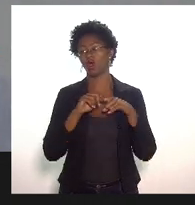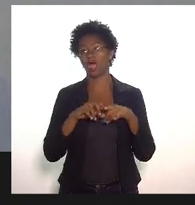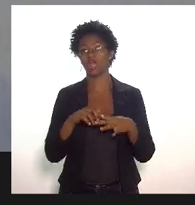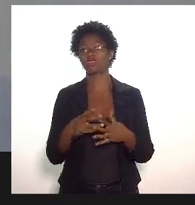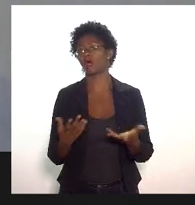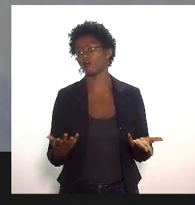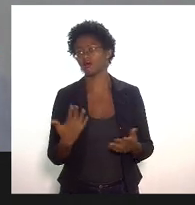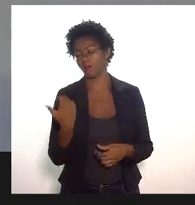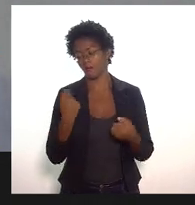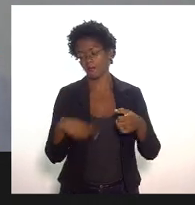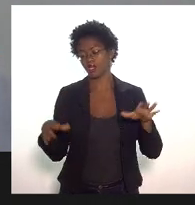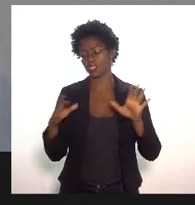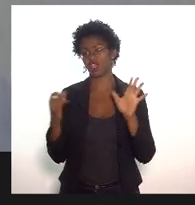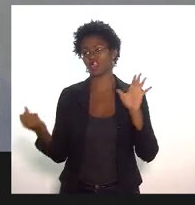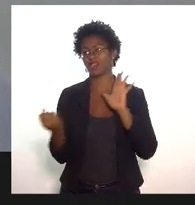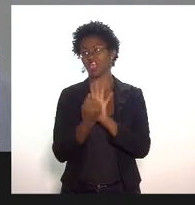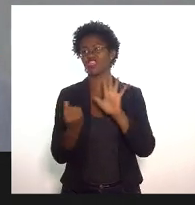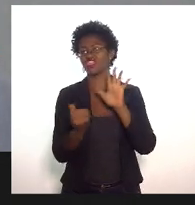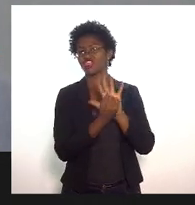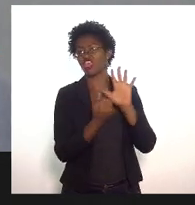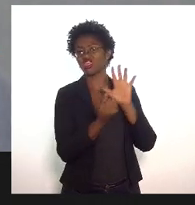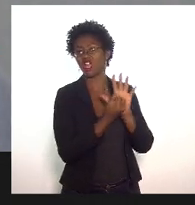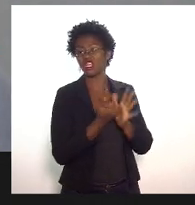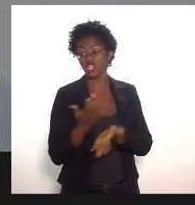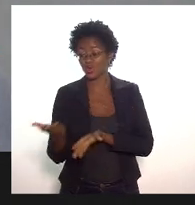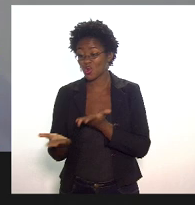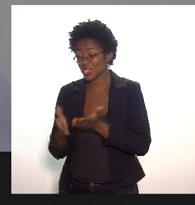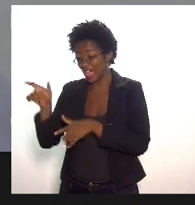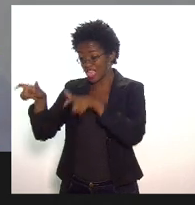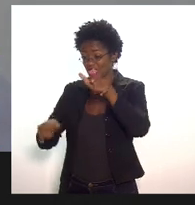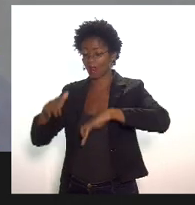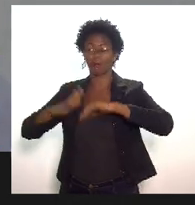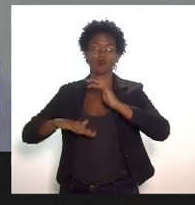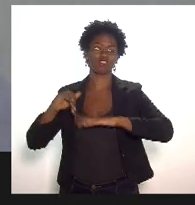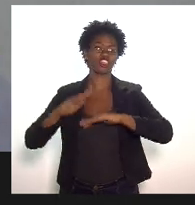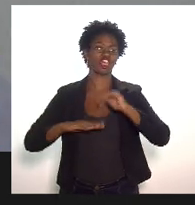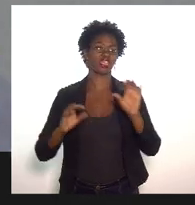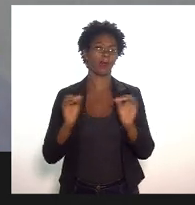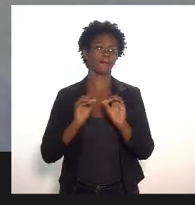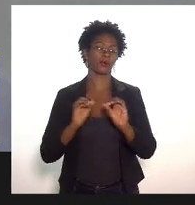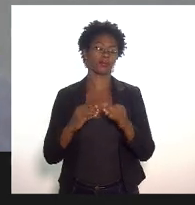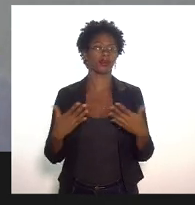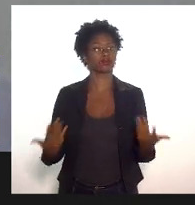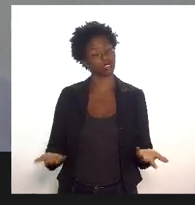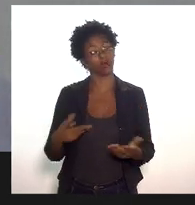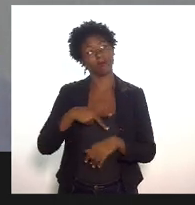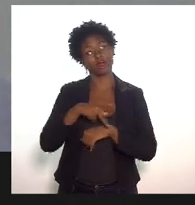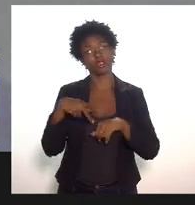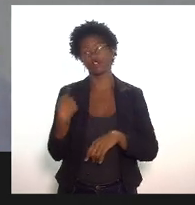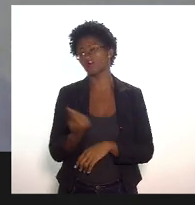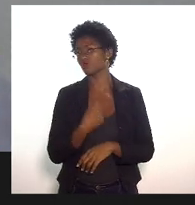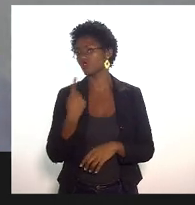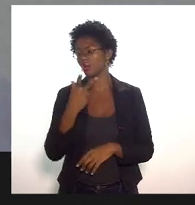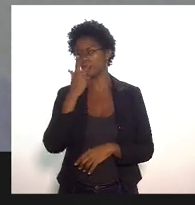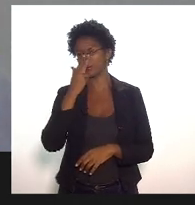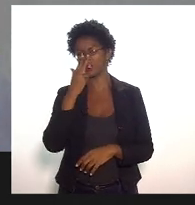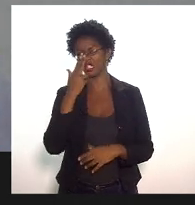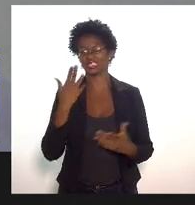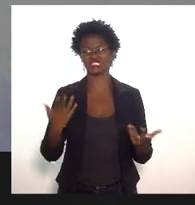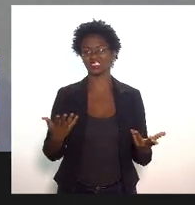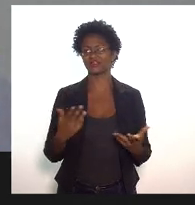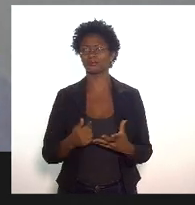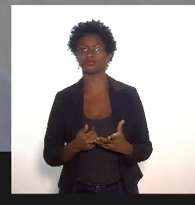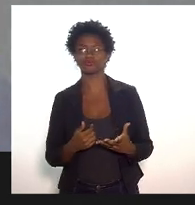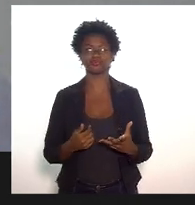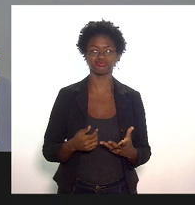ou cuidados com seus trabalhadores. Então, o nosso país, isso onera muito a construção das